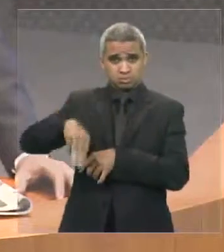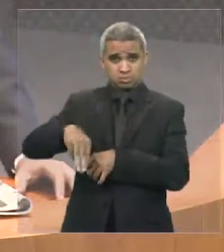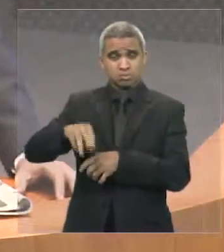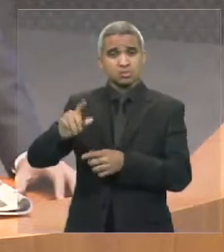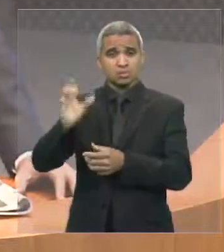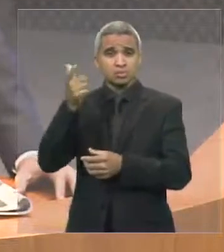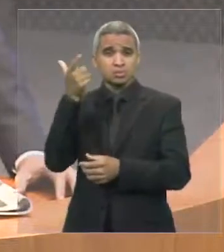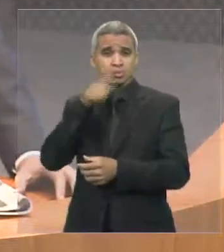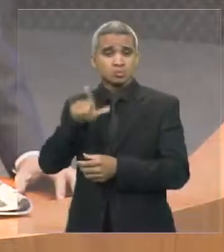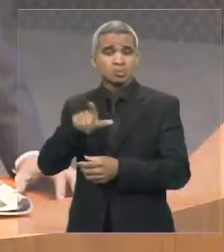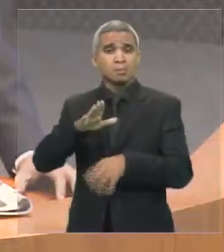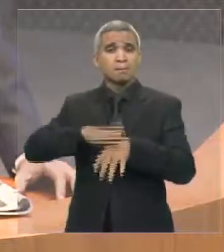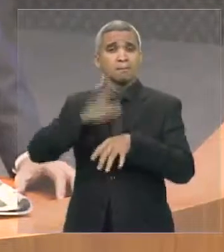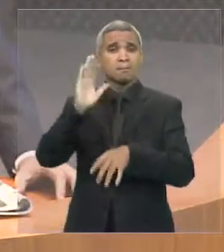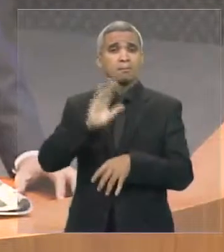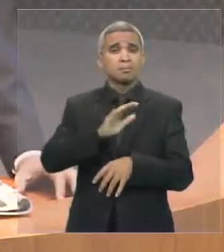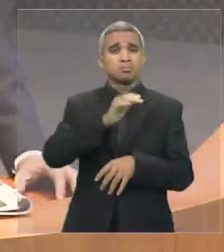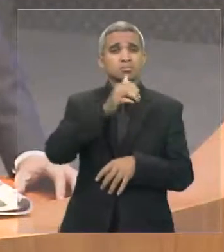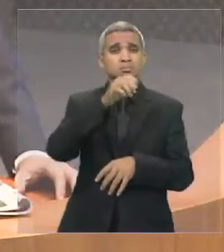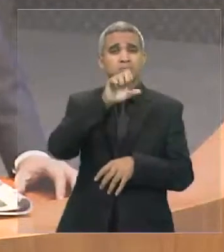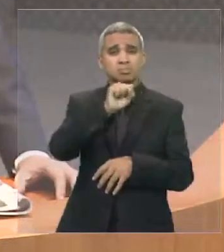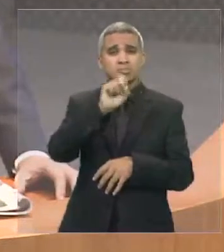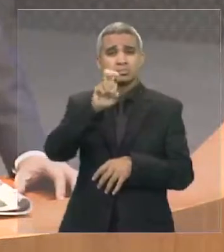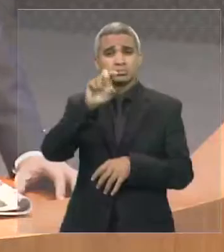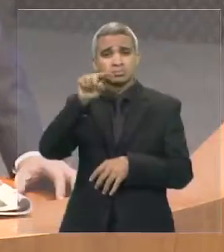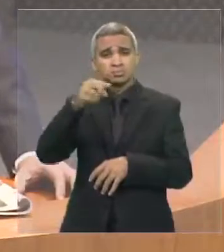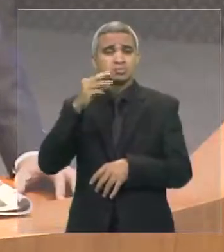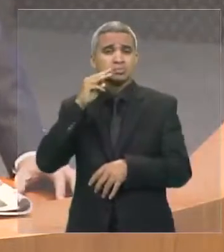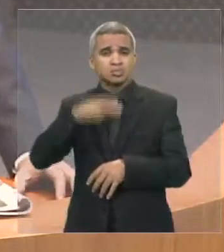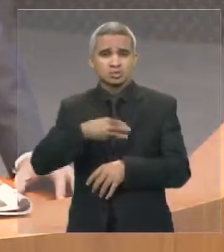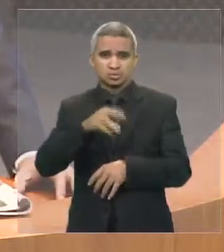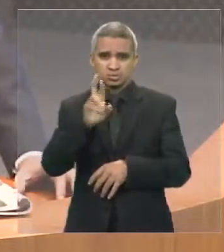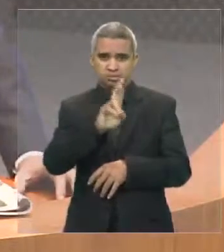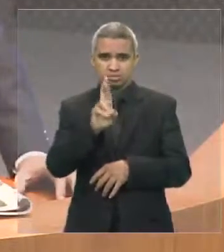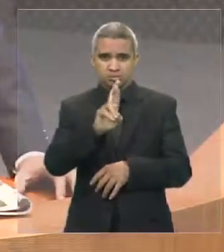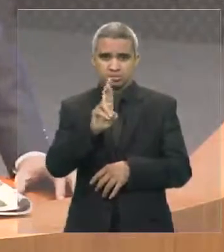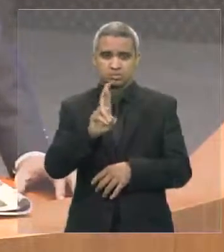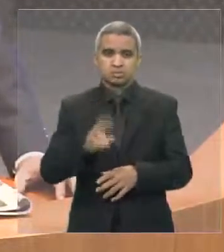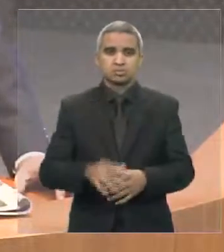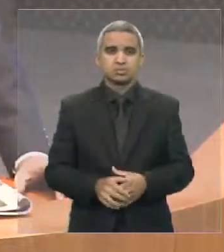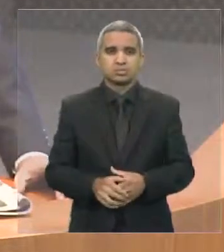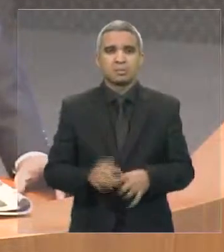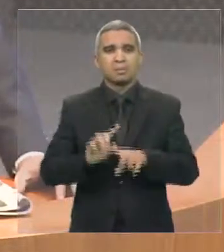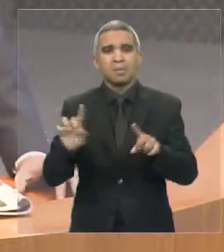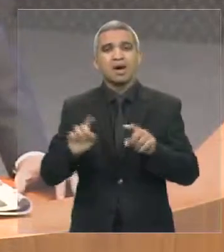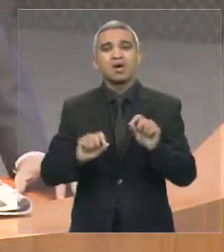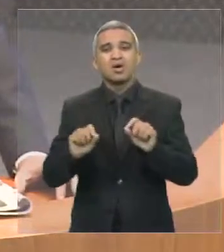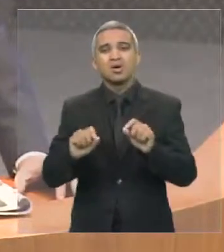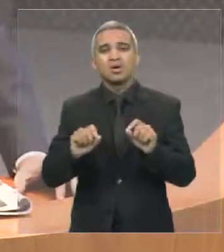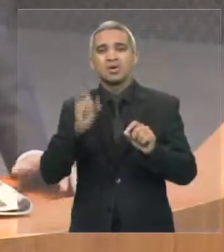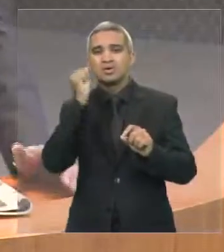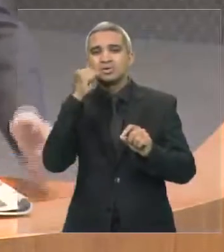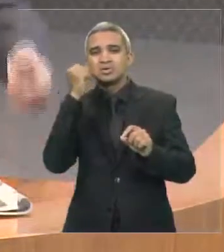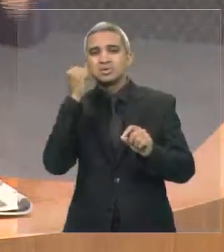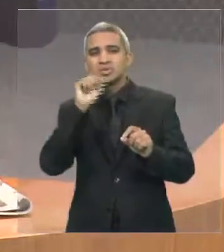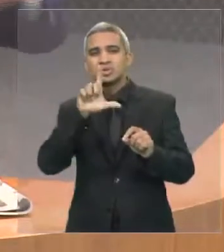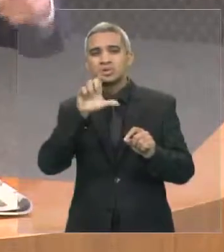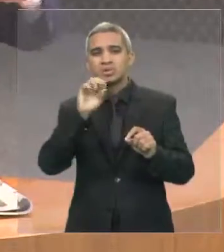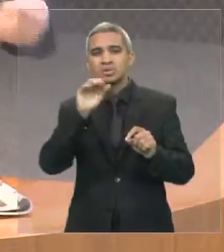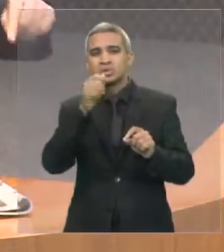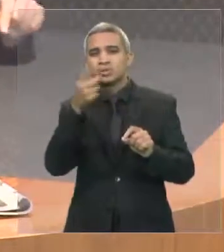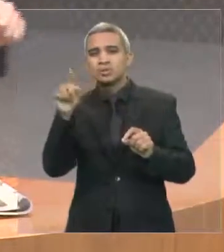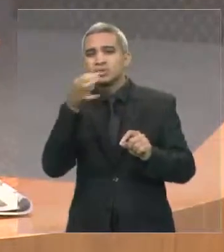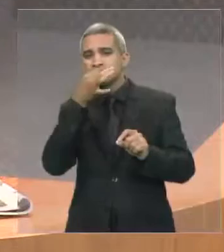querem simplesmente entregar ao governo federal, ao governo Temer, o controle do porto, trazendo um